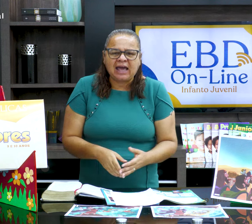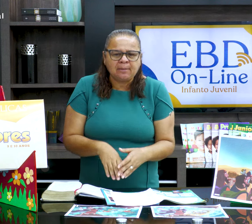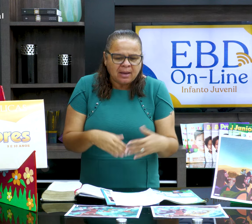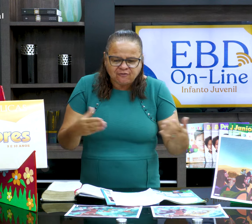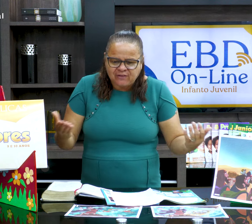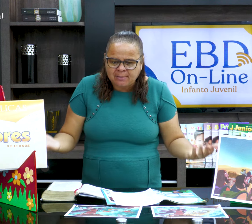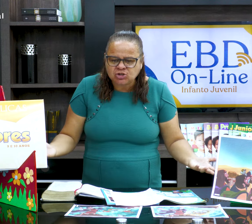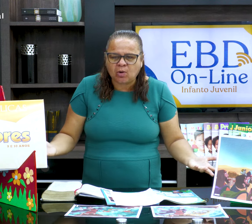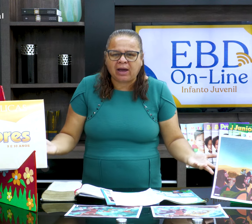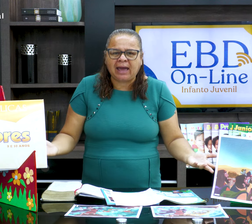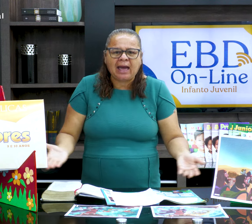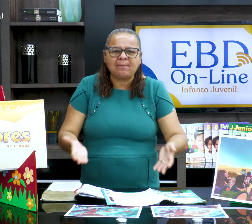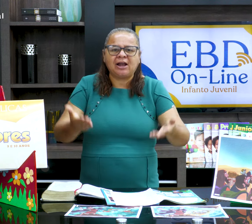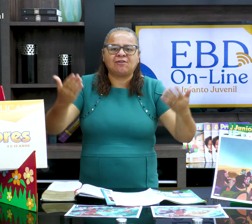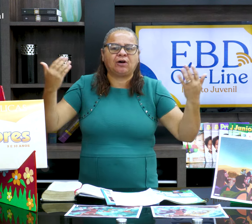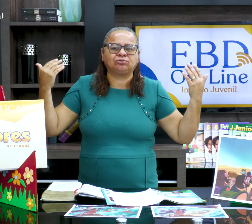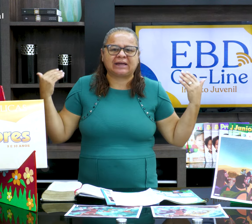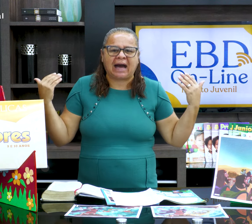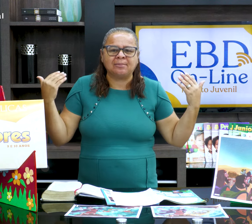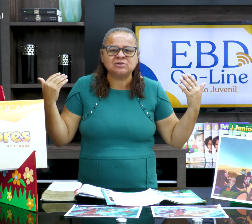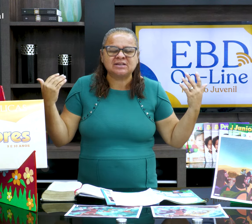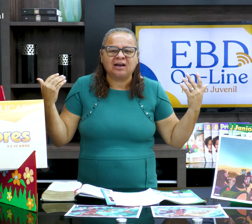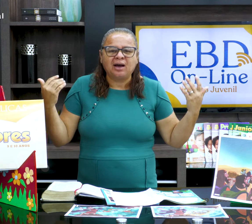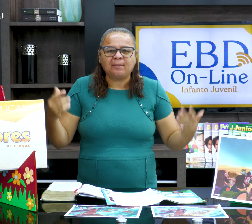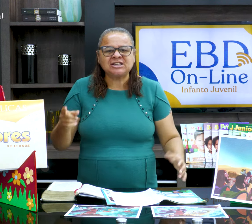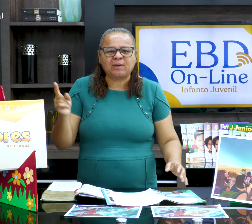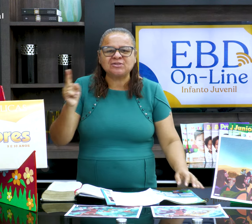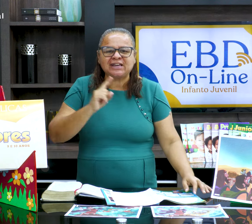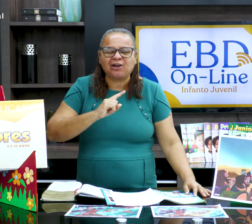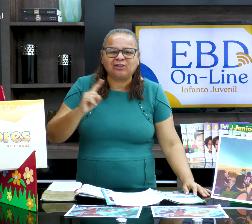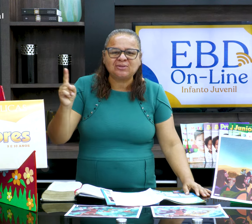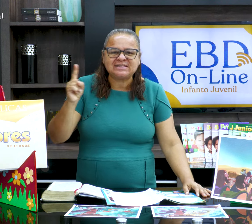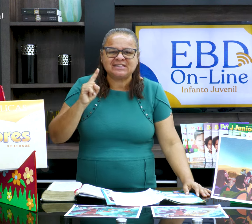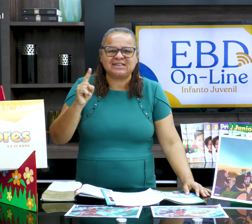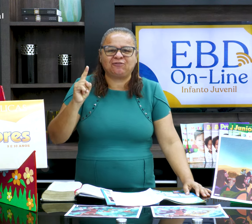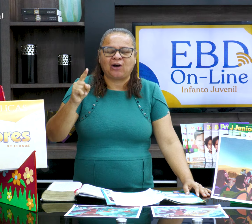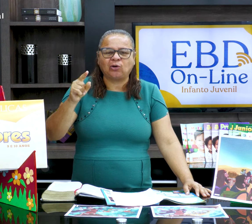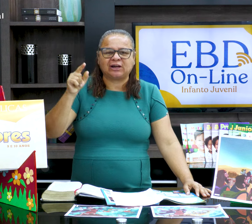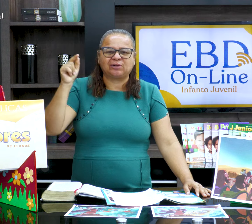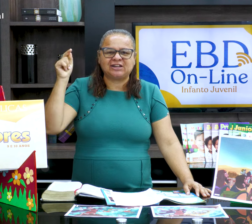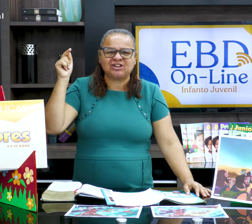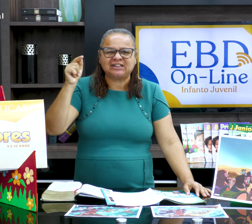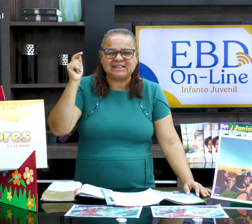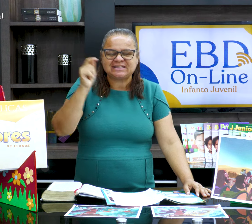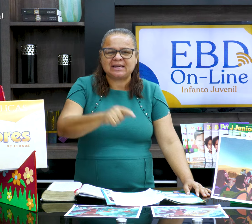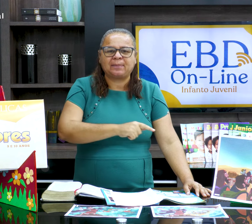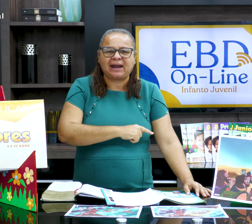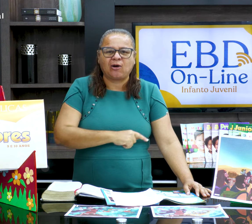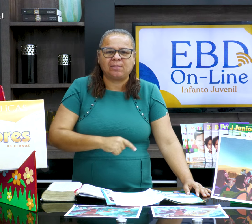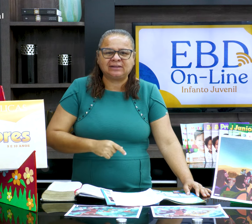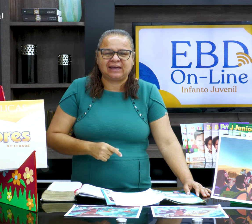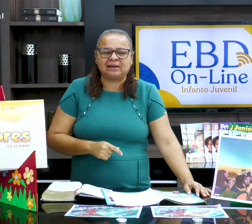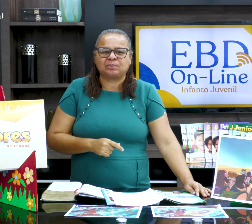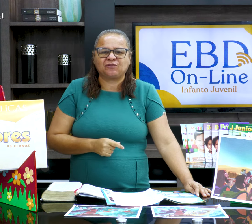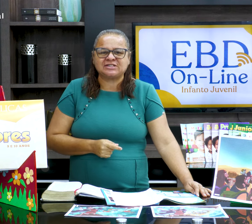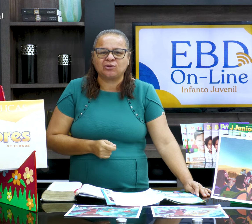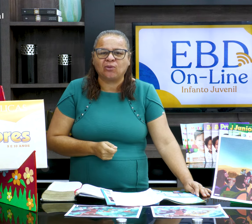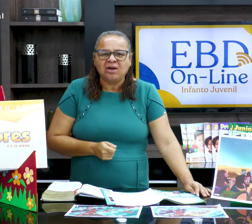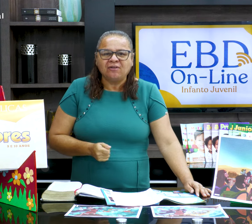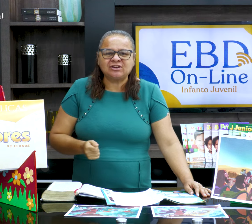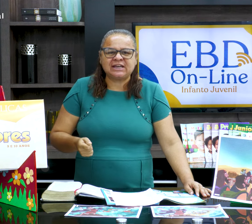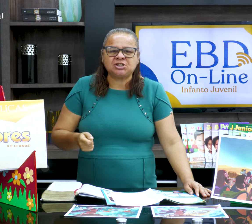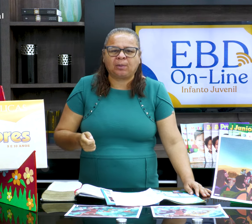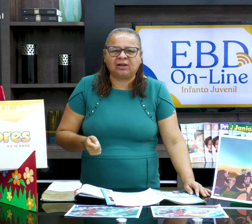dizendo a Ele vamos morrer é melhor voltarmos mas para o senhor não existe Volta quando a gente diz sim para a obra dele